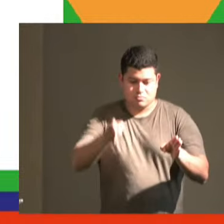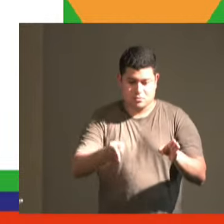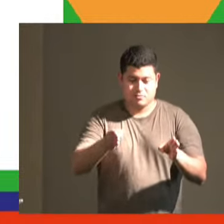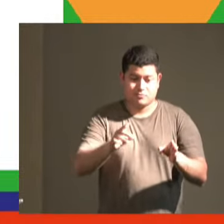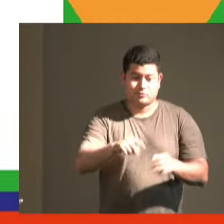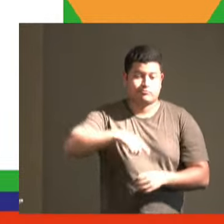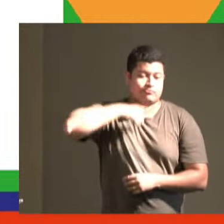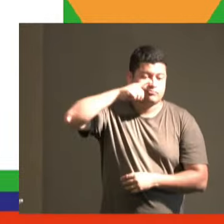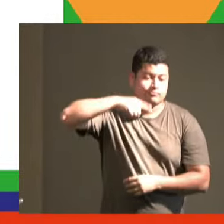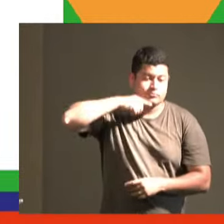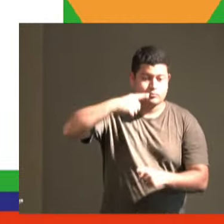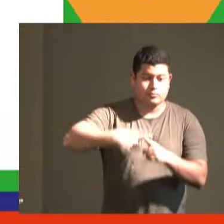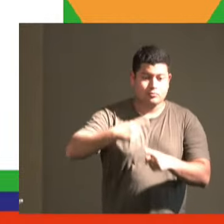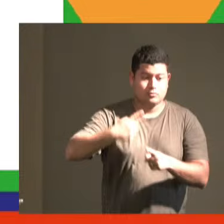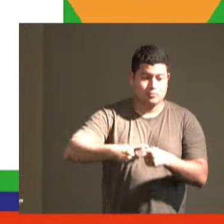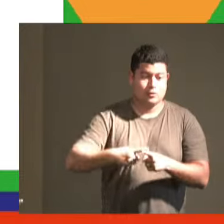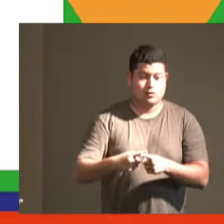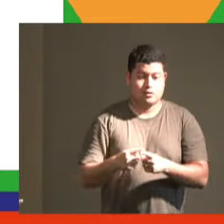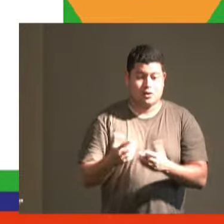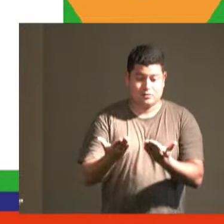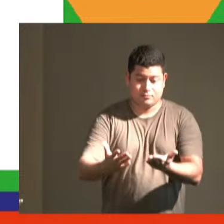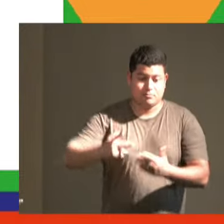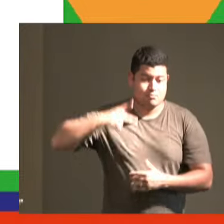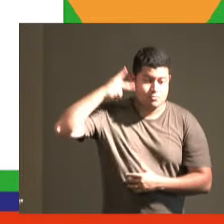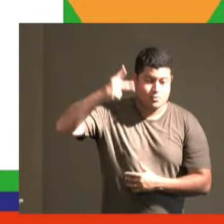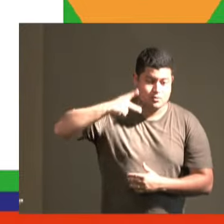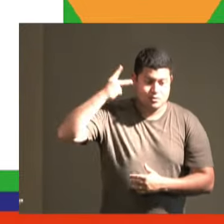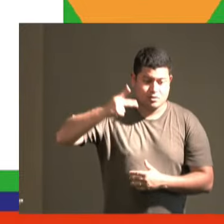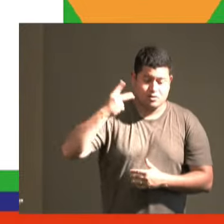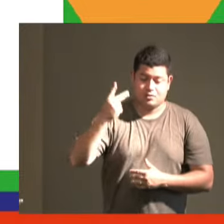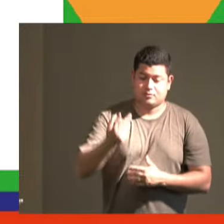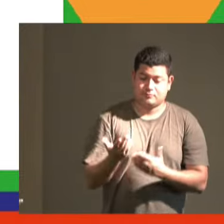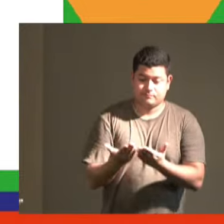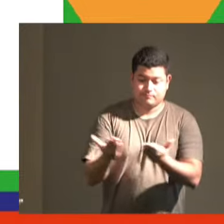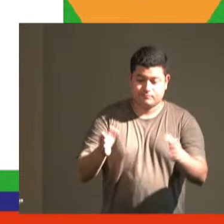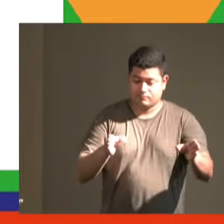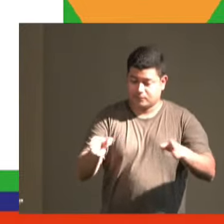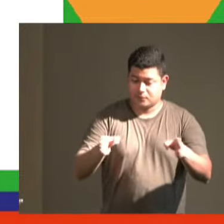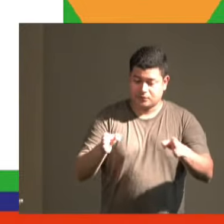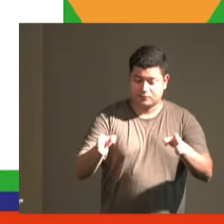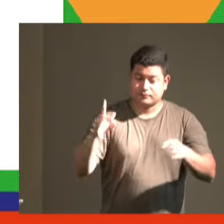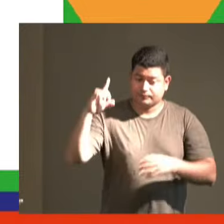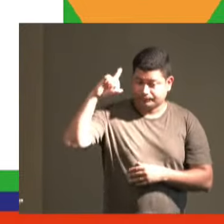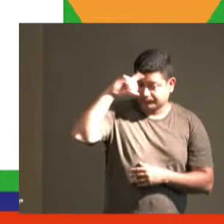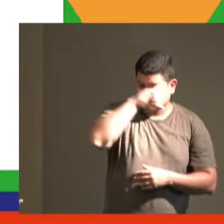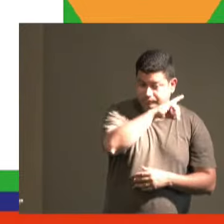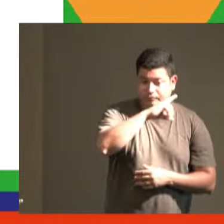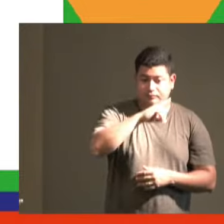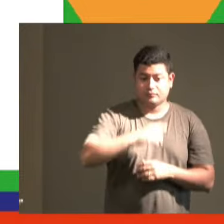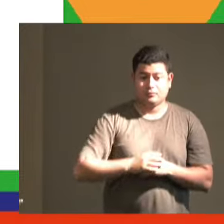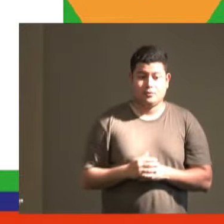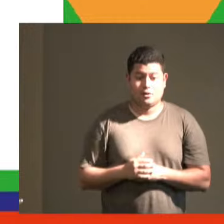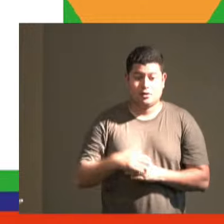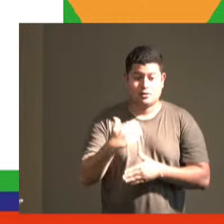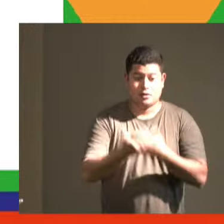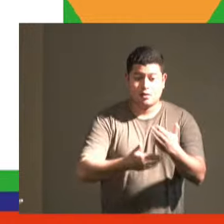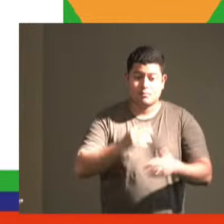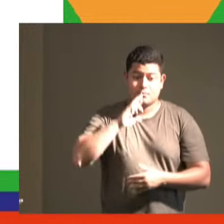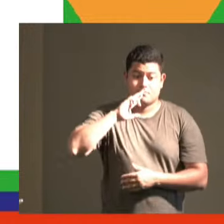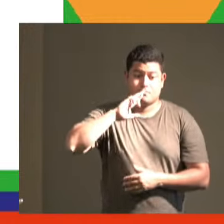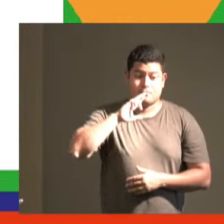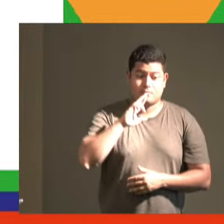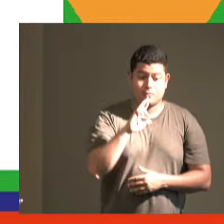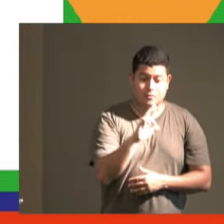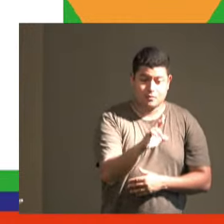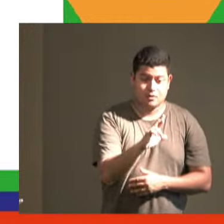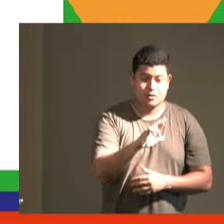possível por conta do ambiente político que não era favorável, ambiente político esse que resultou